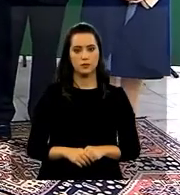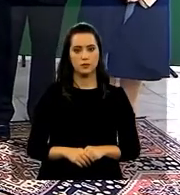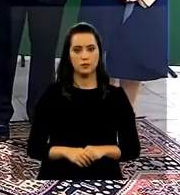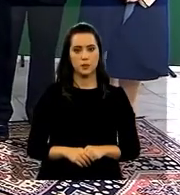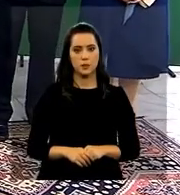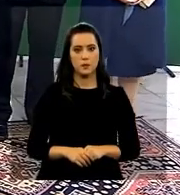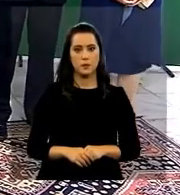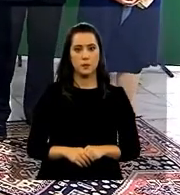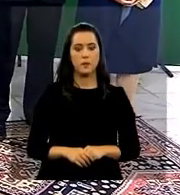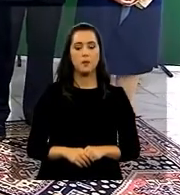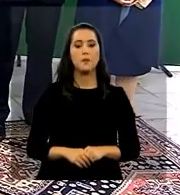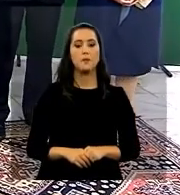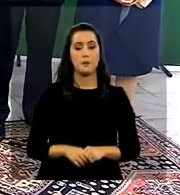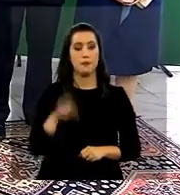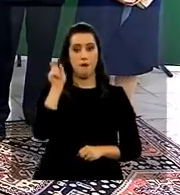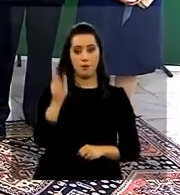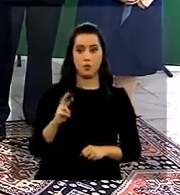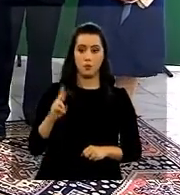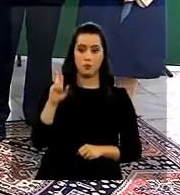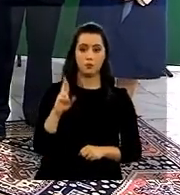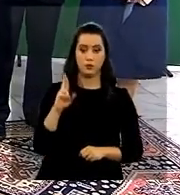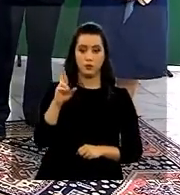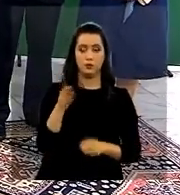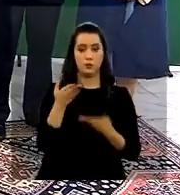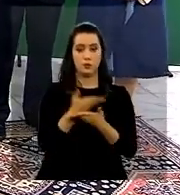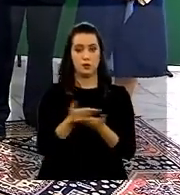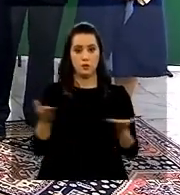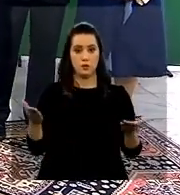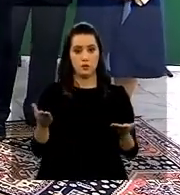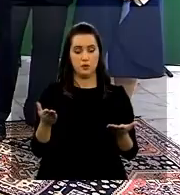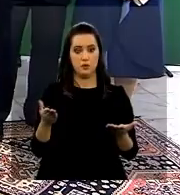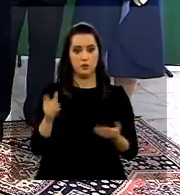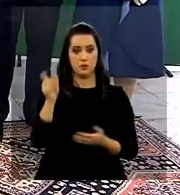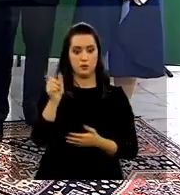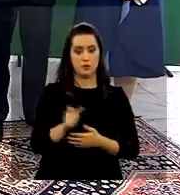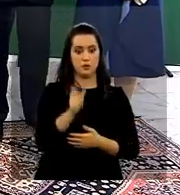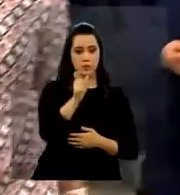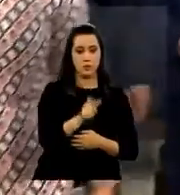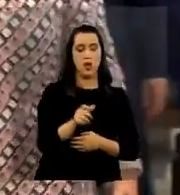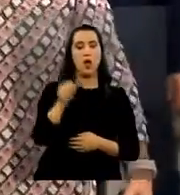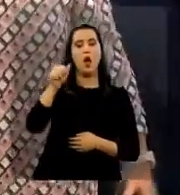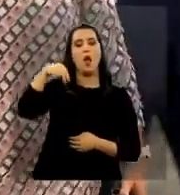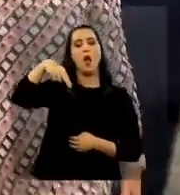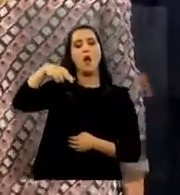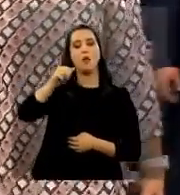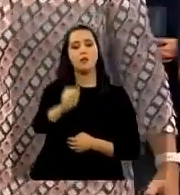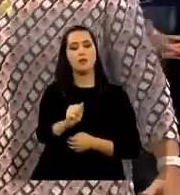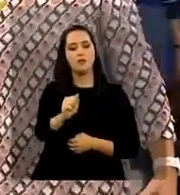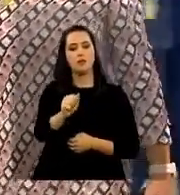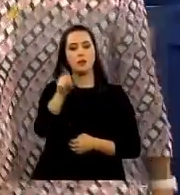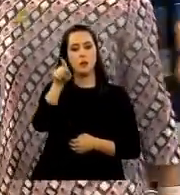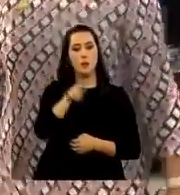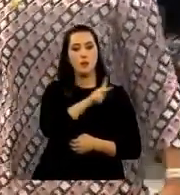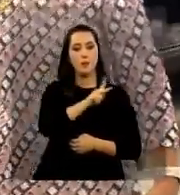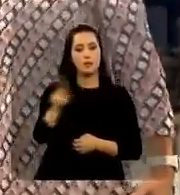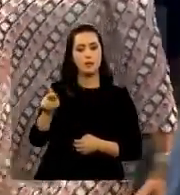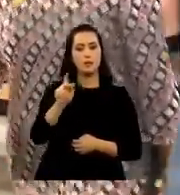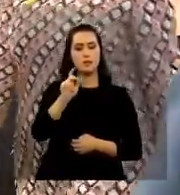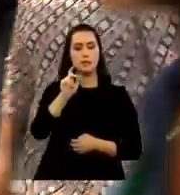Essas são as autoridades estrangeiras que... Senhora Ana Pastor, presidente das Cortes Gerais do Reino da